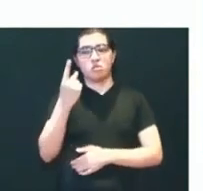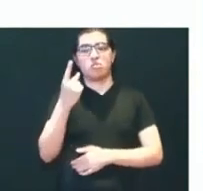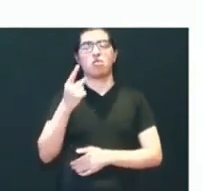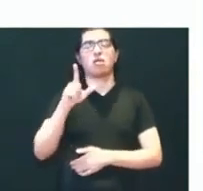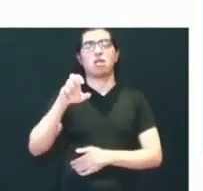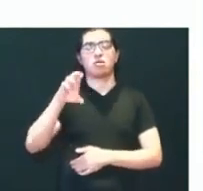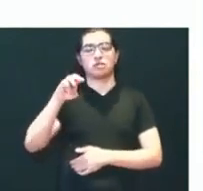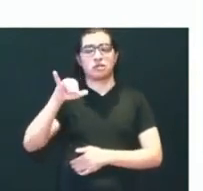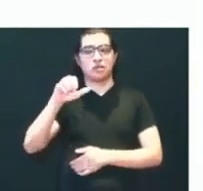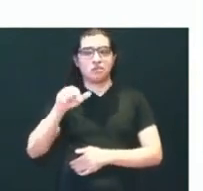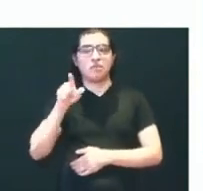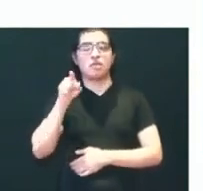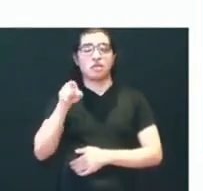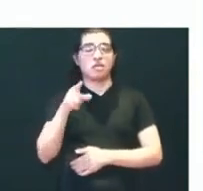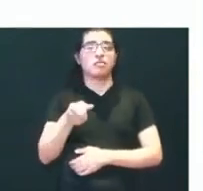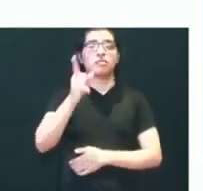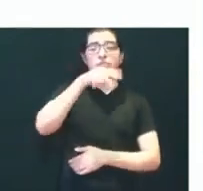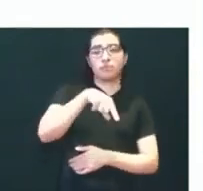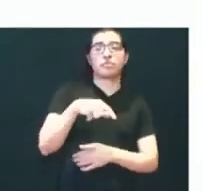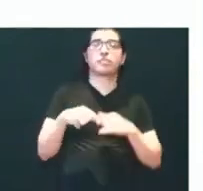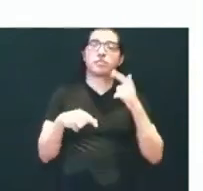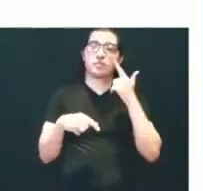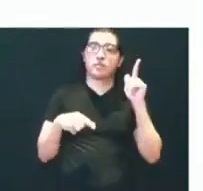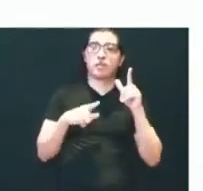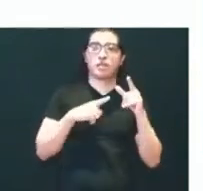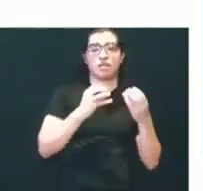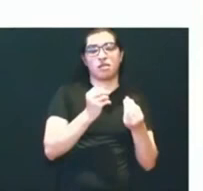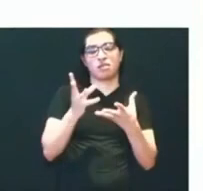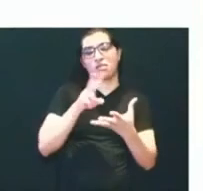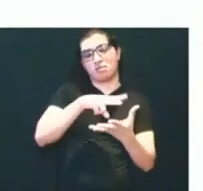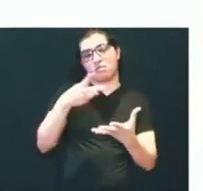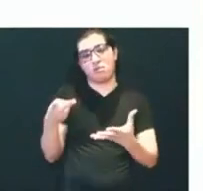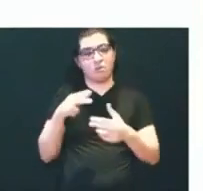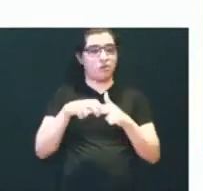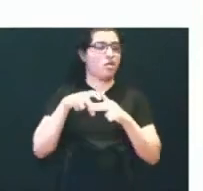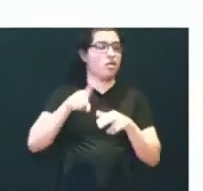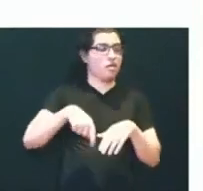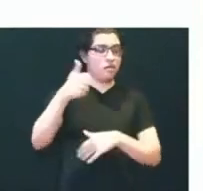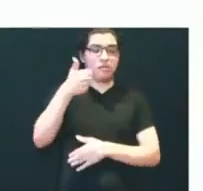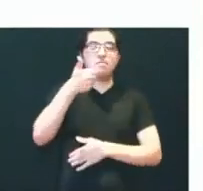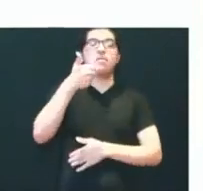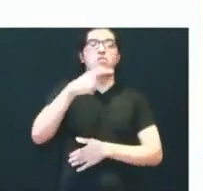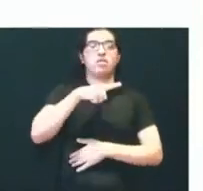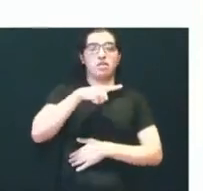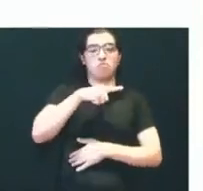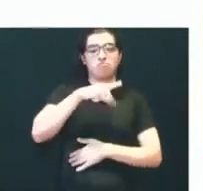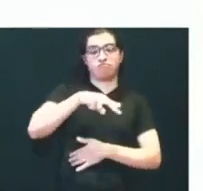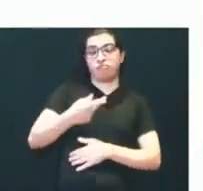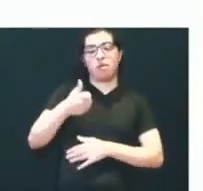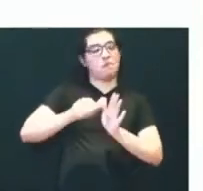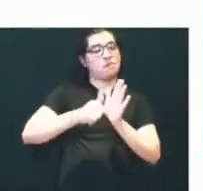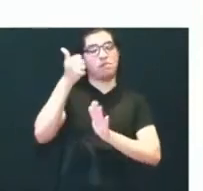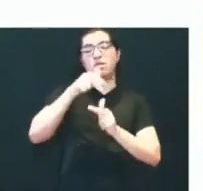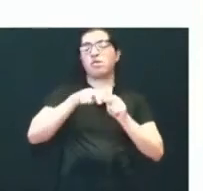aguda, não era responsiva ao tratamento, e a irmãzinha doou a medula para ela. Então, foi o primeiro transplante realizado. O